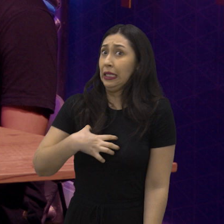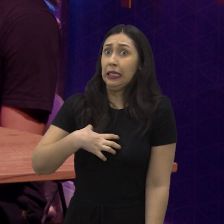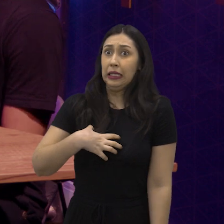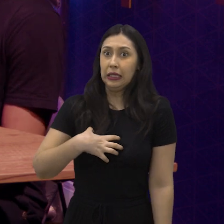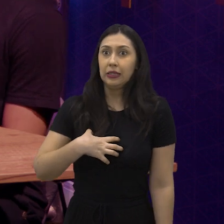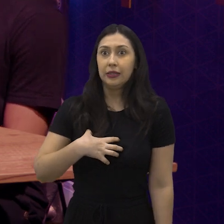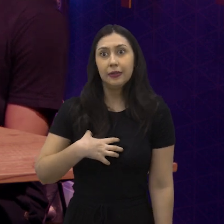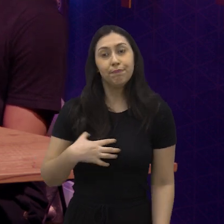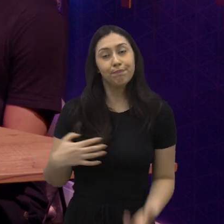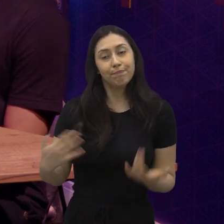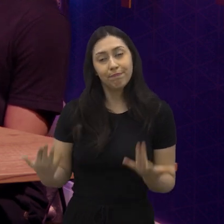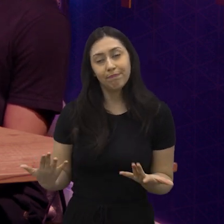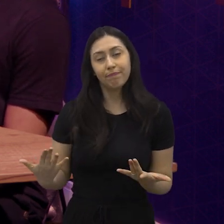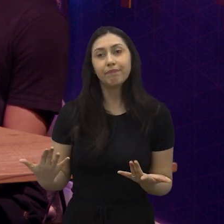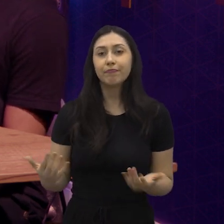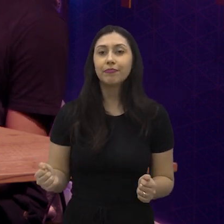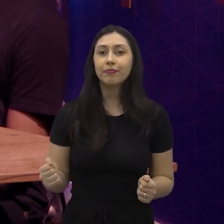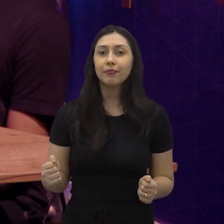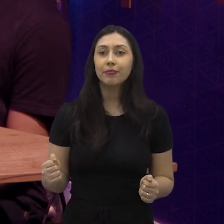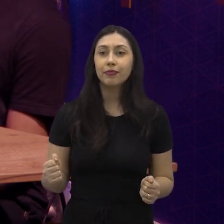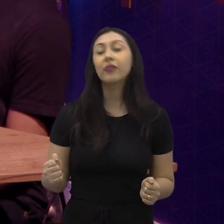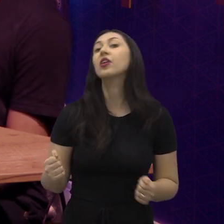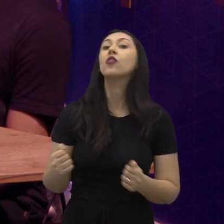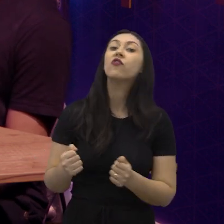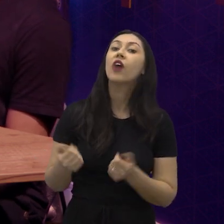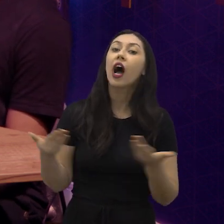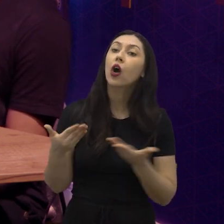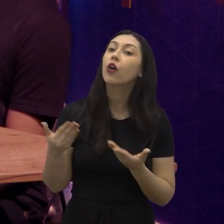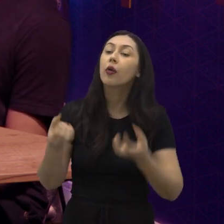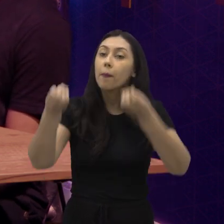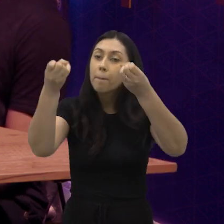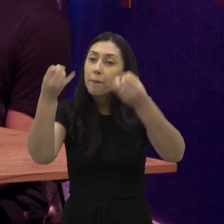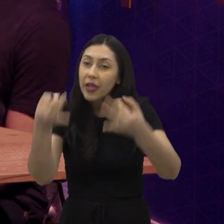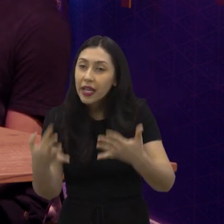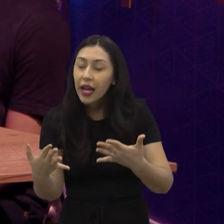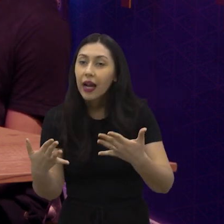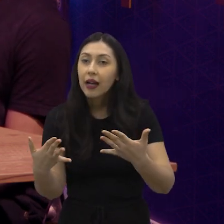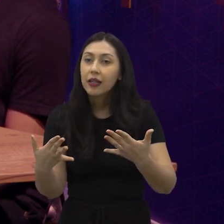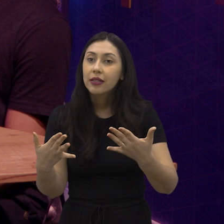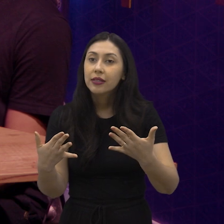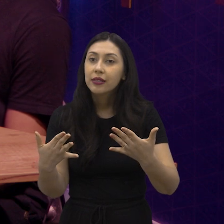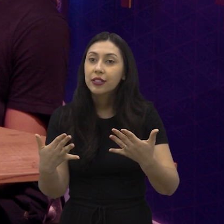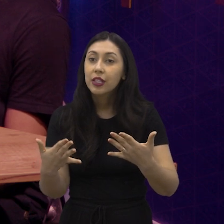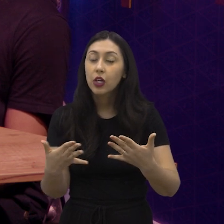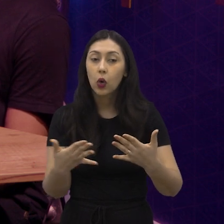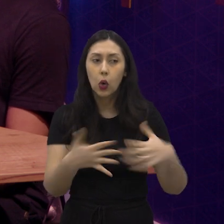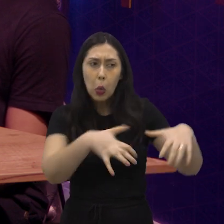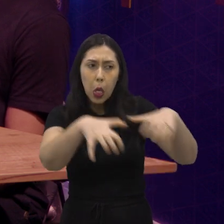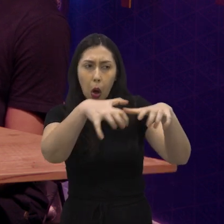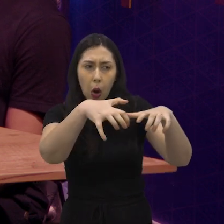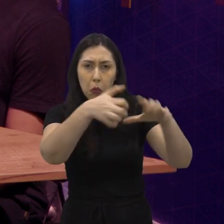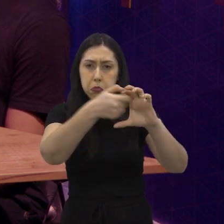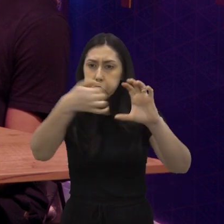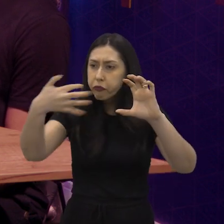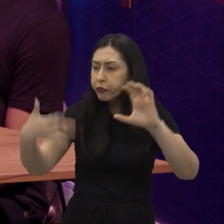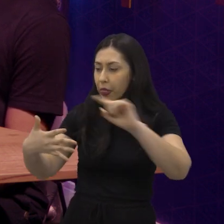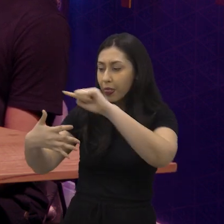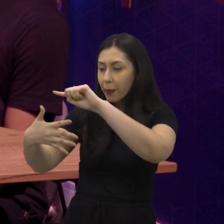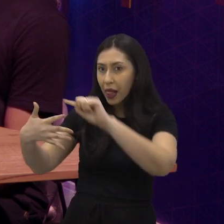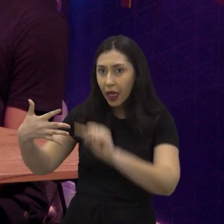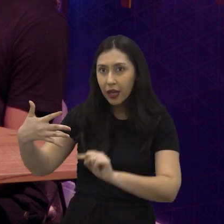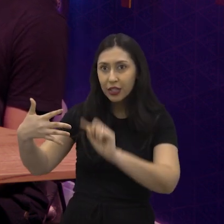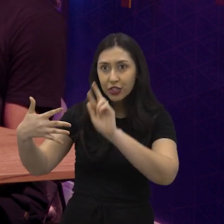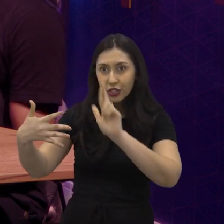tá assistindo. Pois é. Então, vamos começar um pouquinho a falar, Vicky, dos subgêneros de terror? Vamos